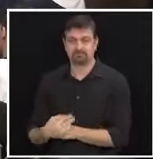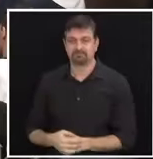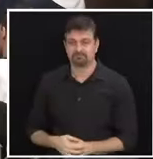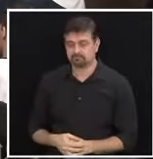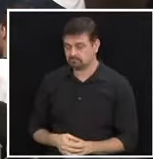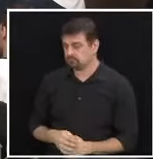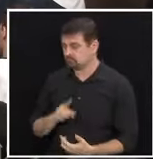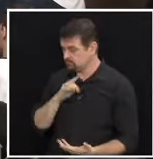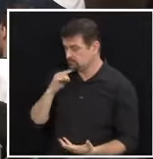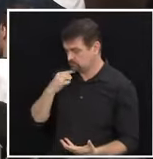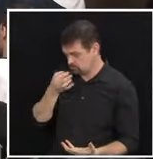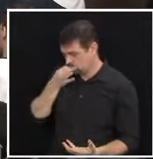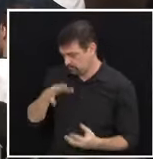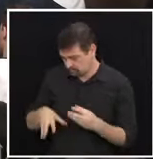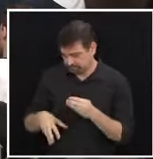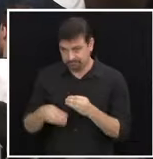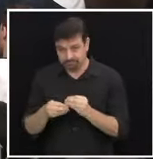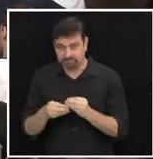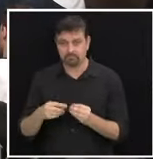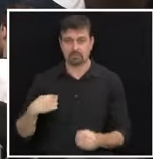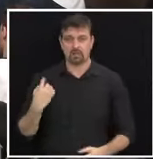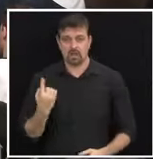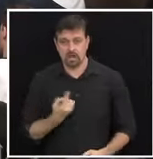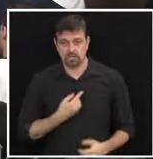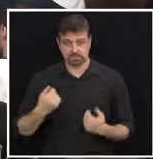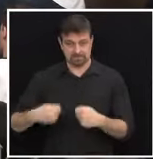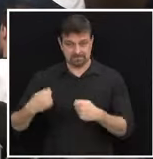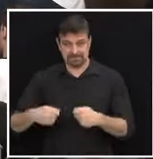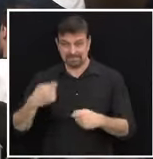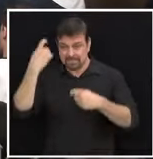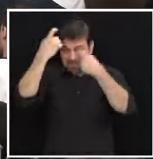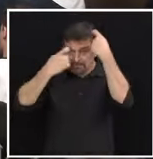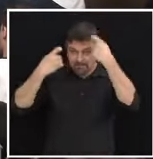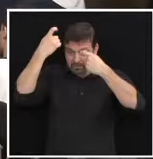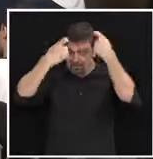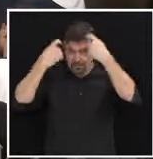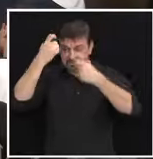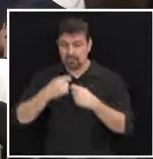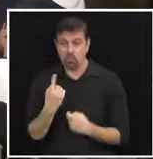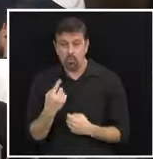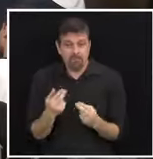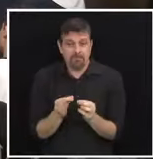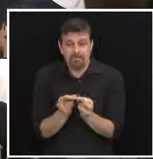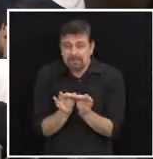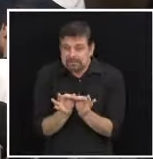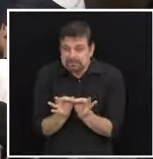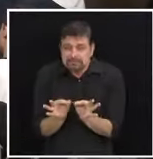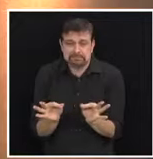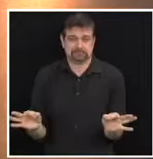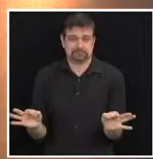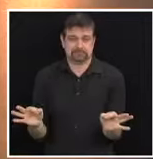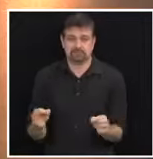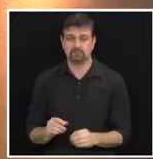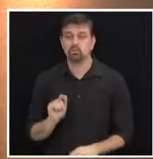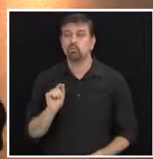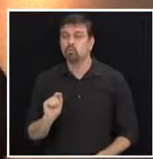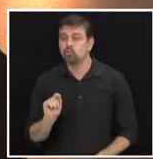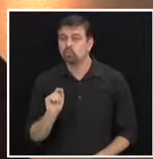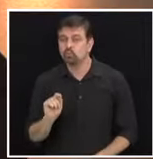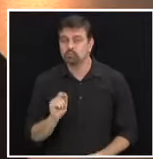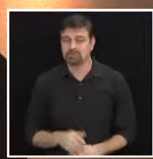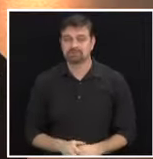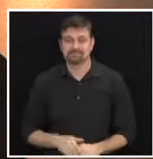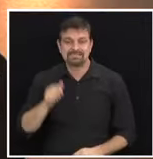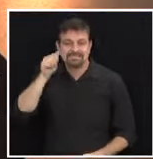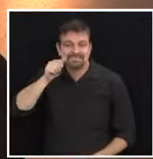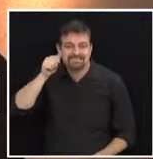Complementando o que o doutor está falando, nós temos que ter muita preocupação com uma coisa que parece simples, é o